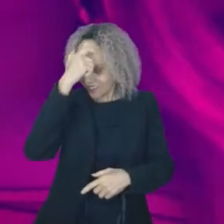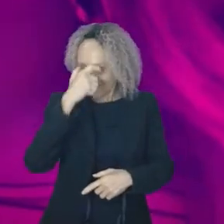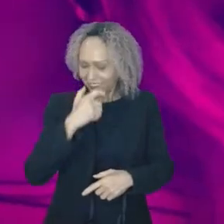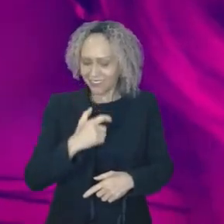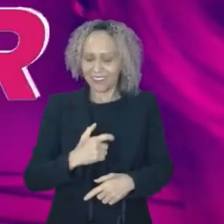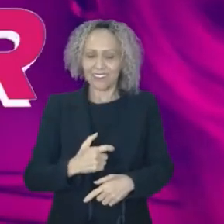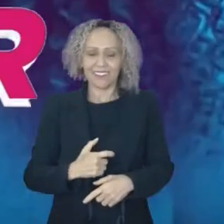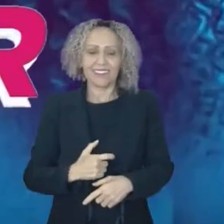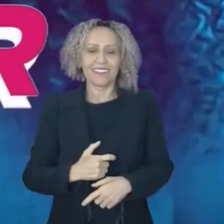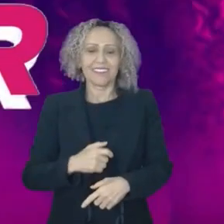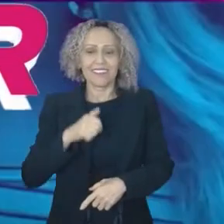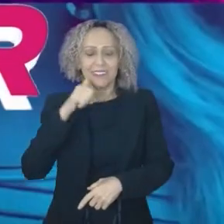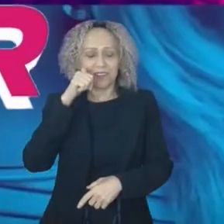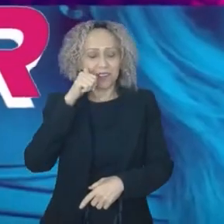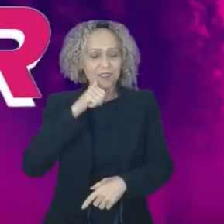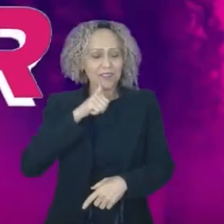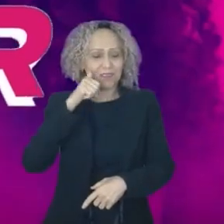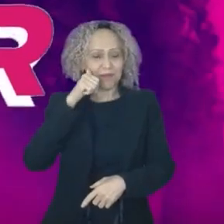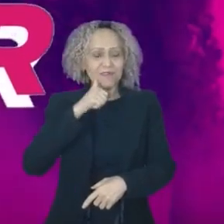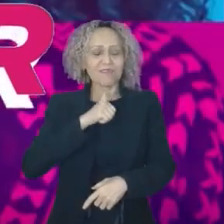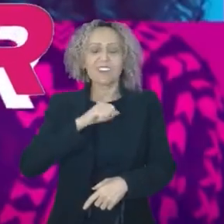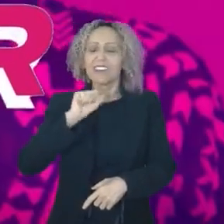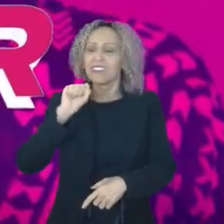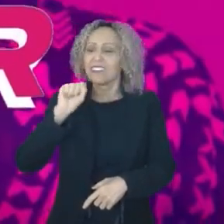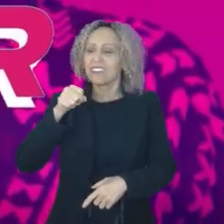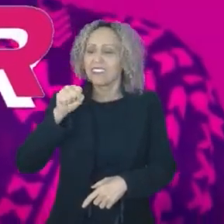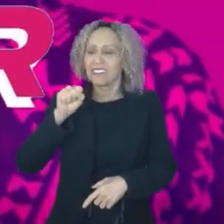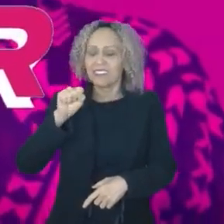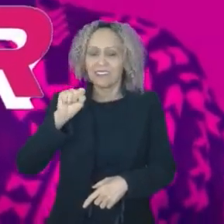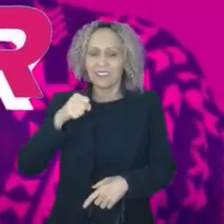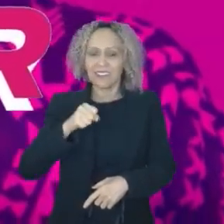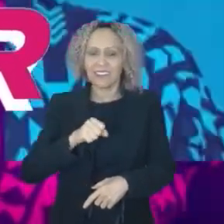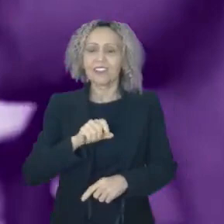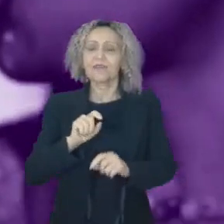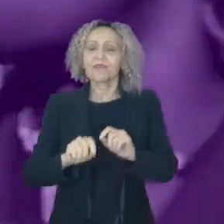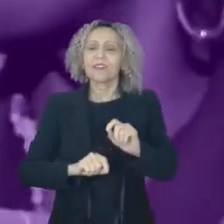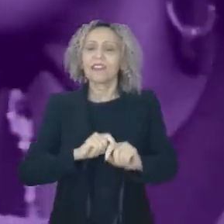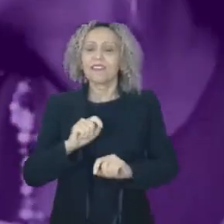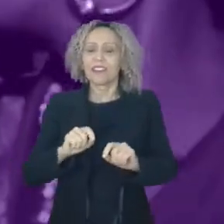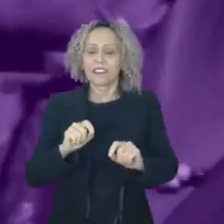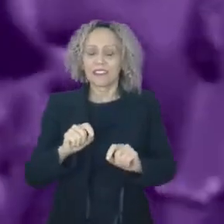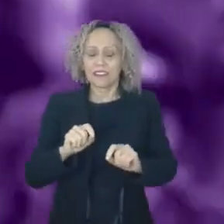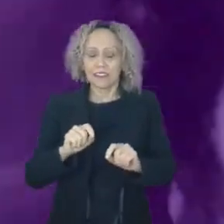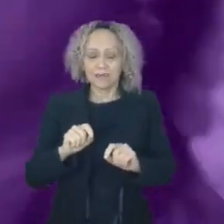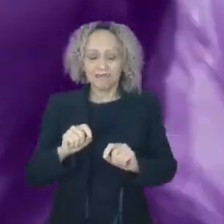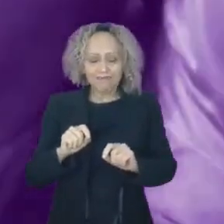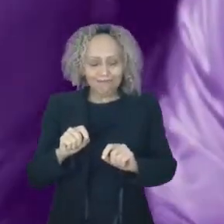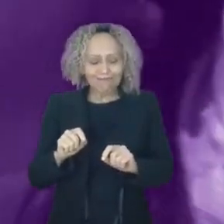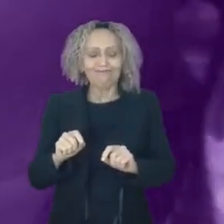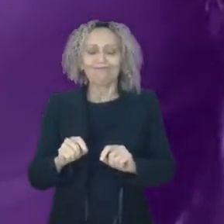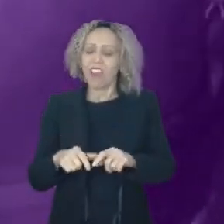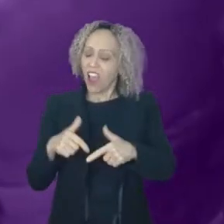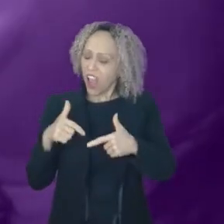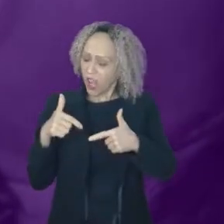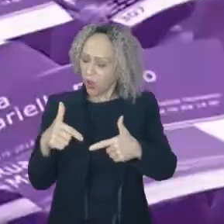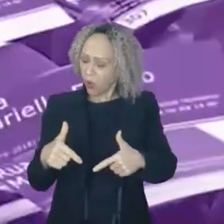Porque eu sou mulher pra fazer